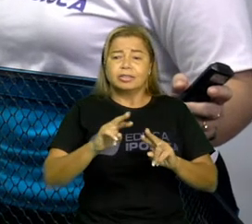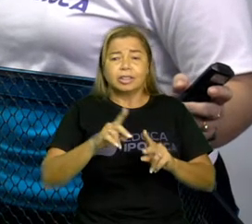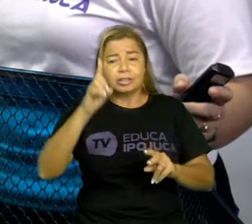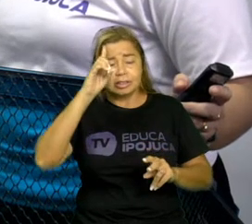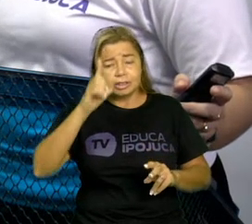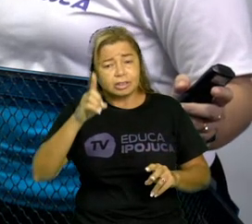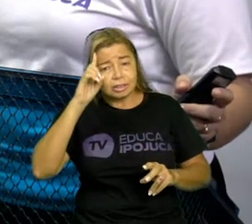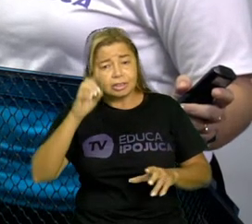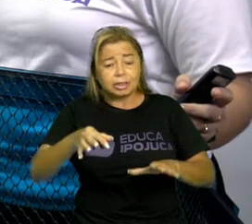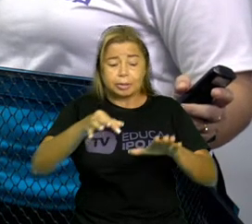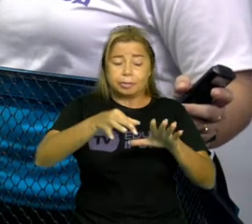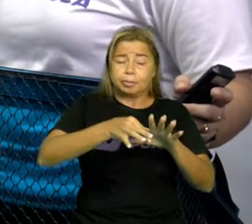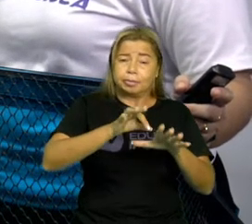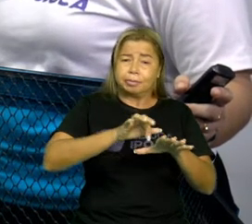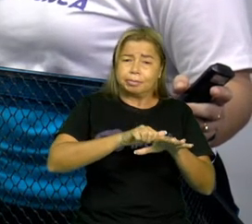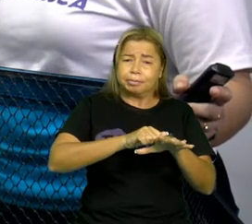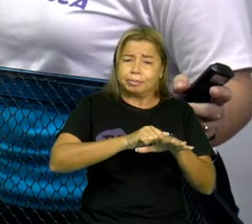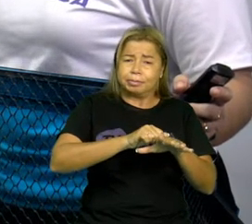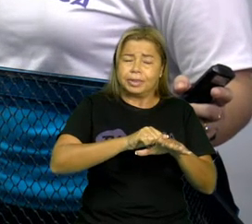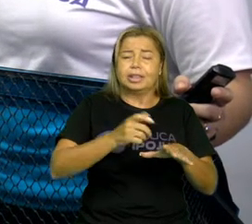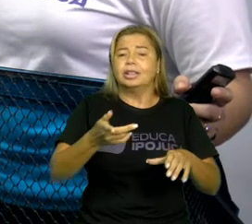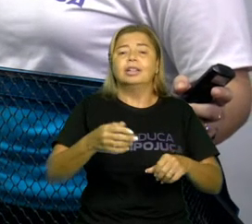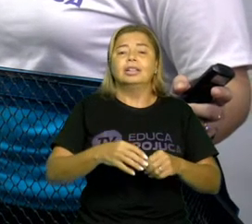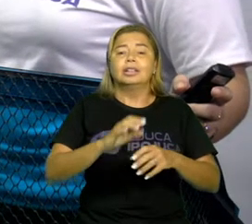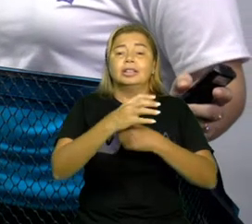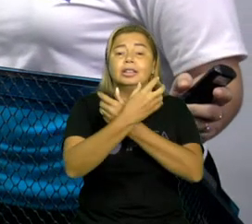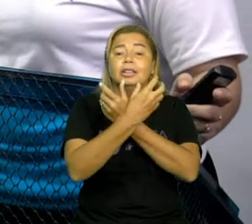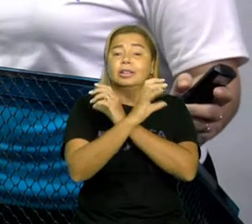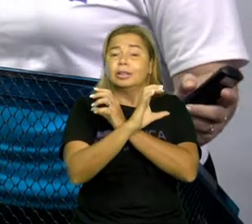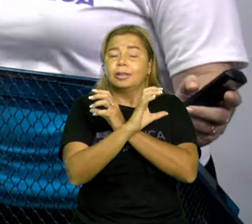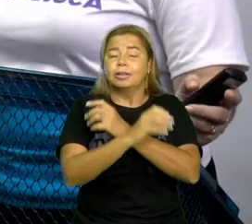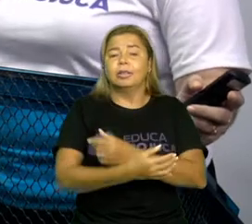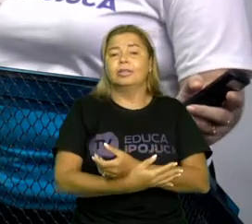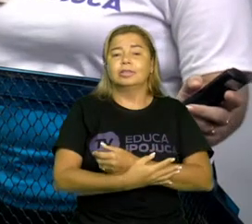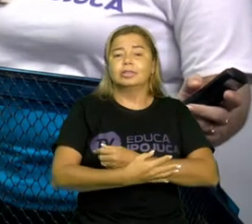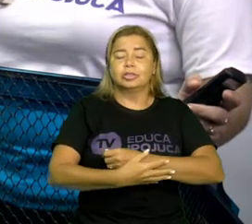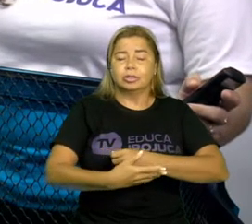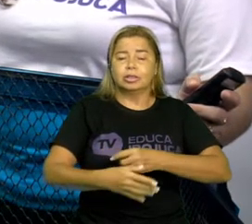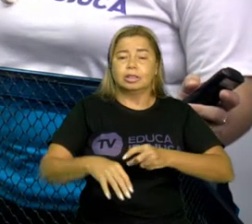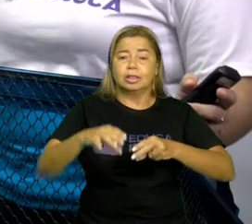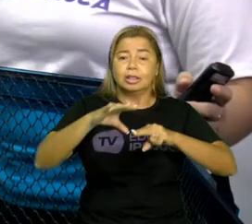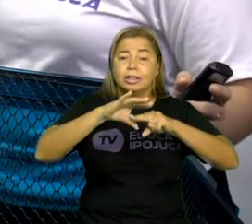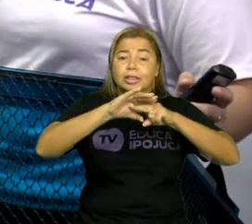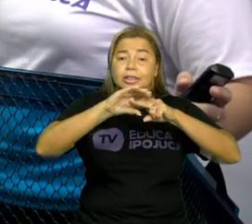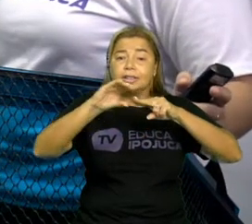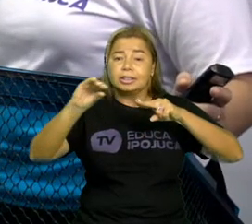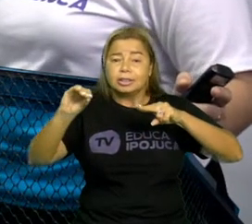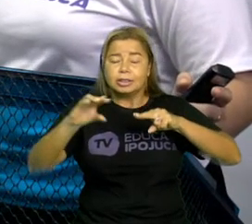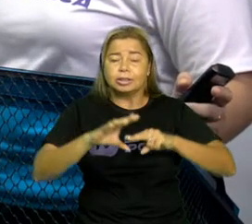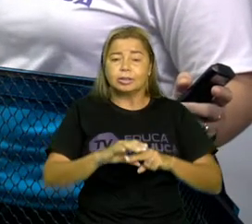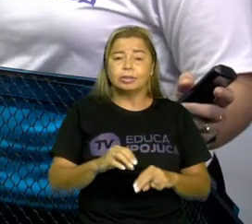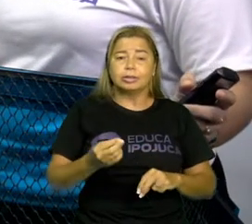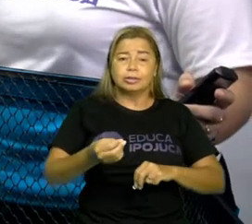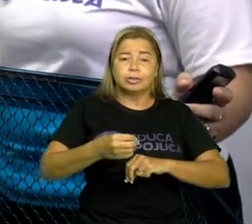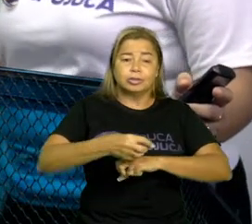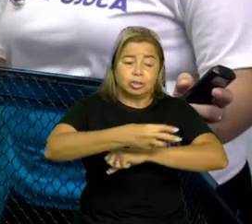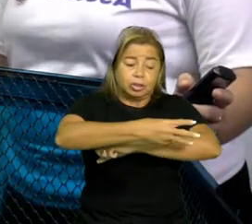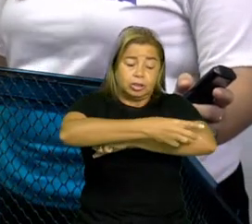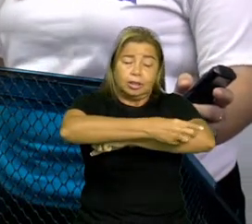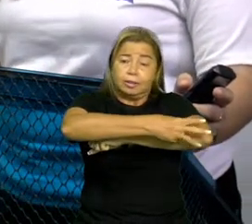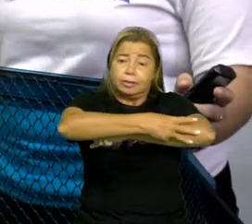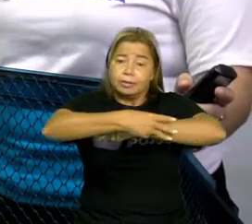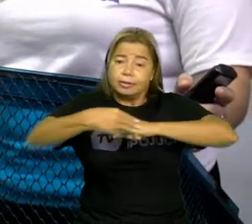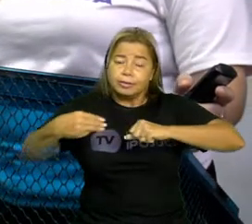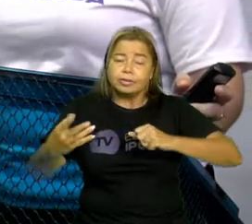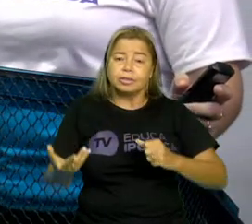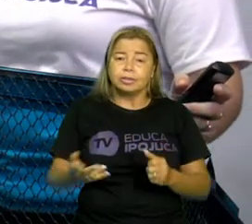ossos, tendões, fibras e tenho também proteína, colágeno. Então, o discurso técnico,